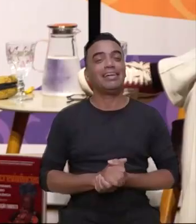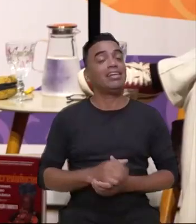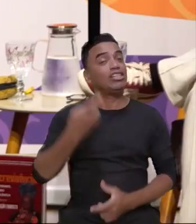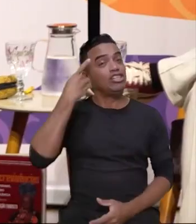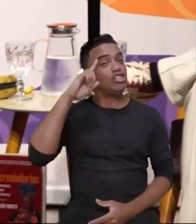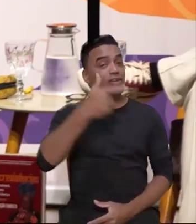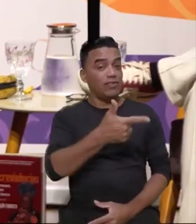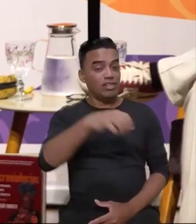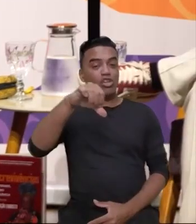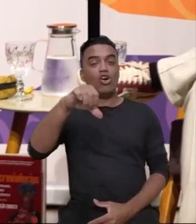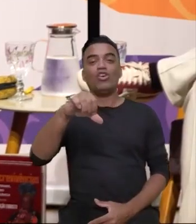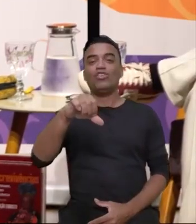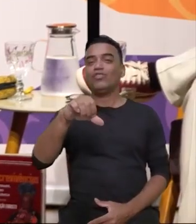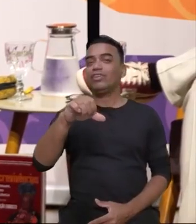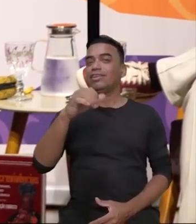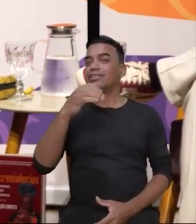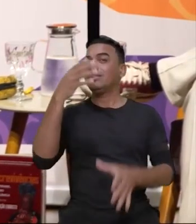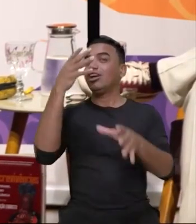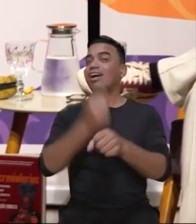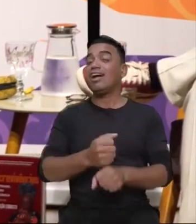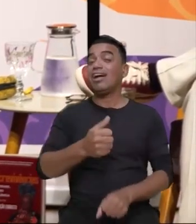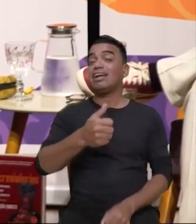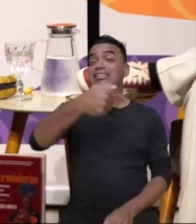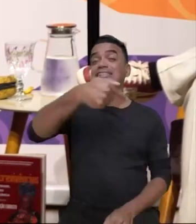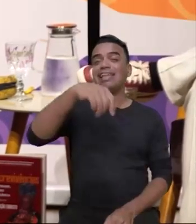dia 29 agora, eu vou fazer 79 anos.